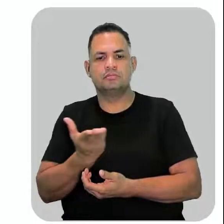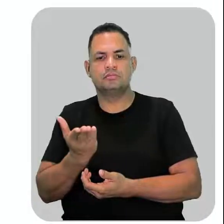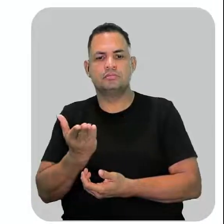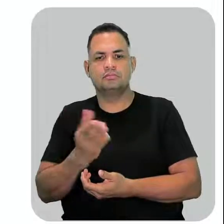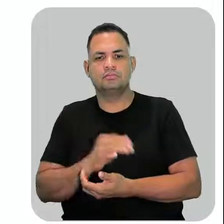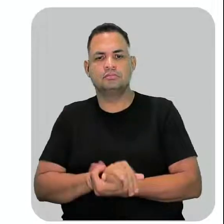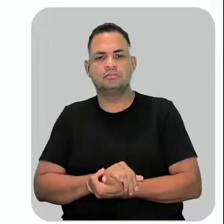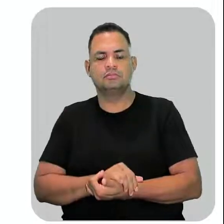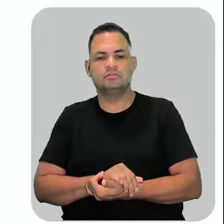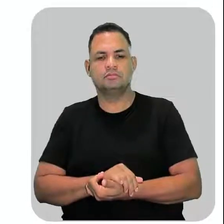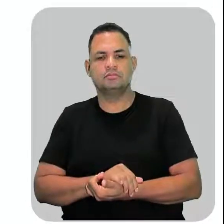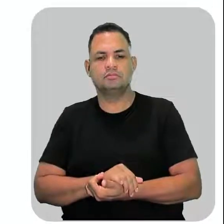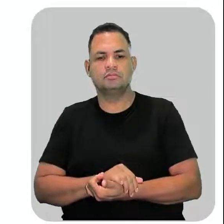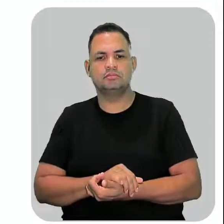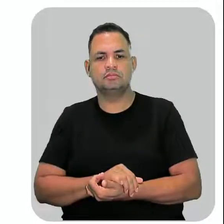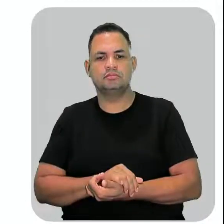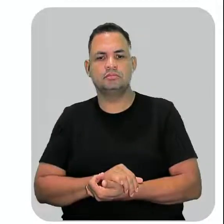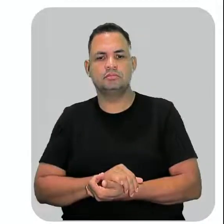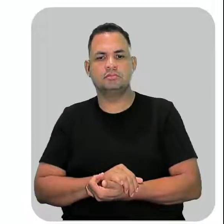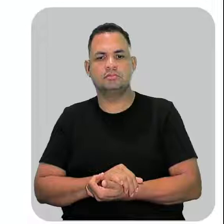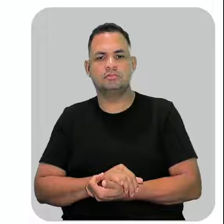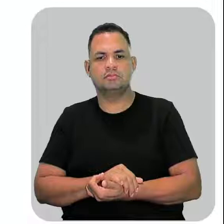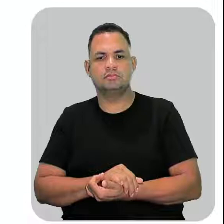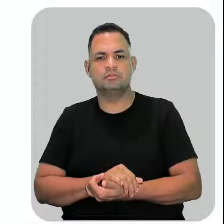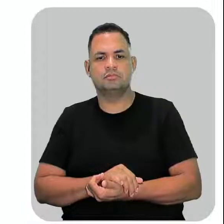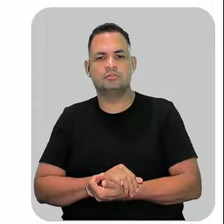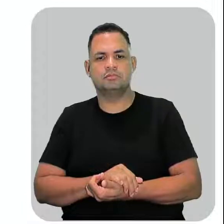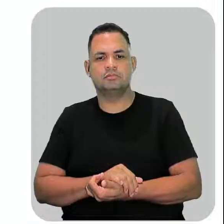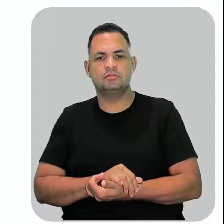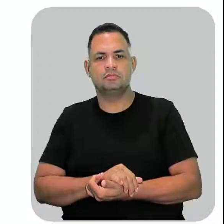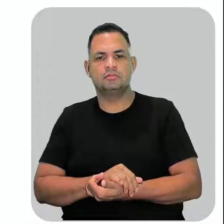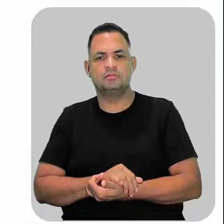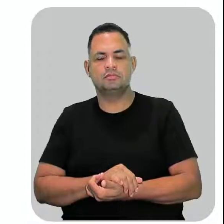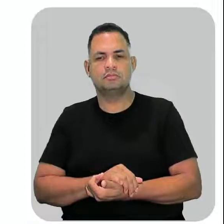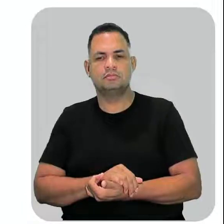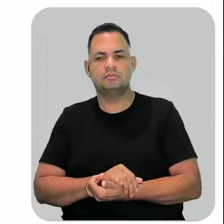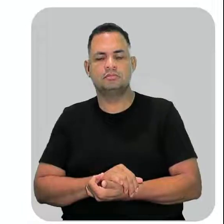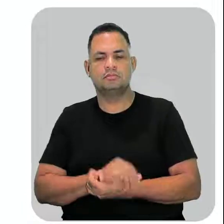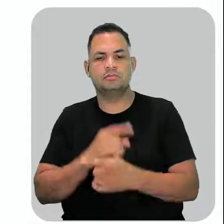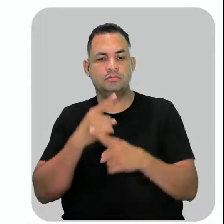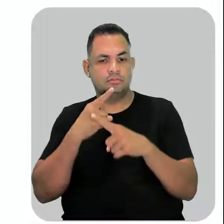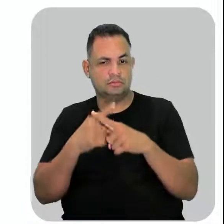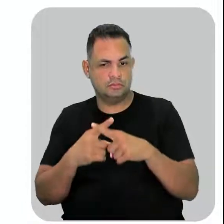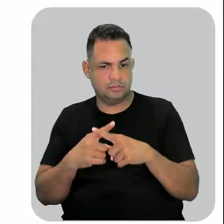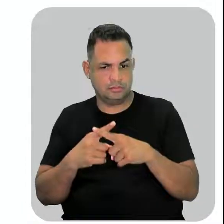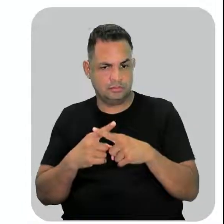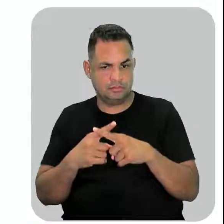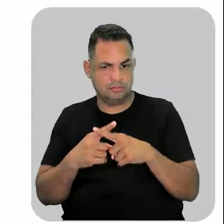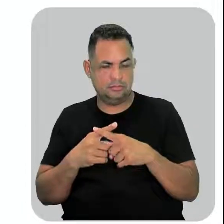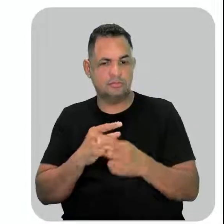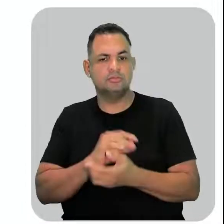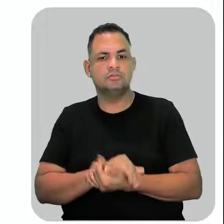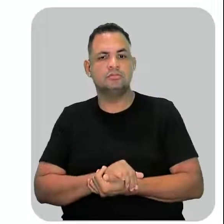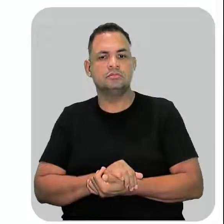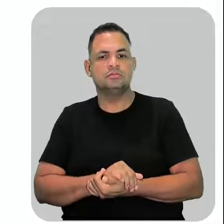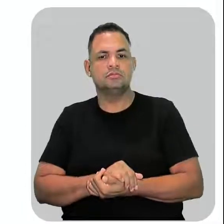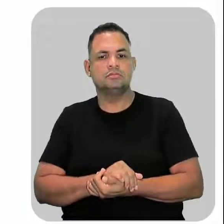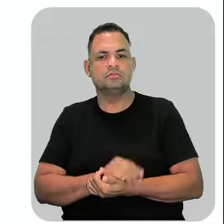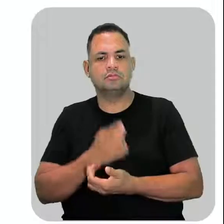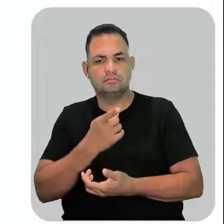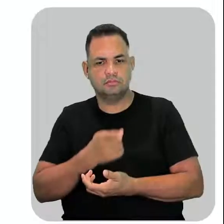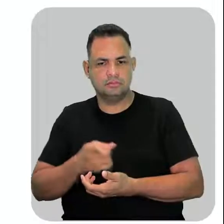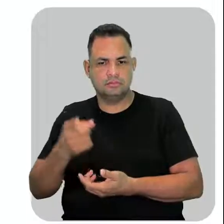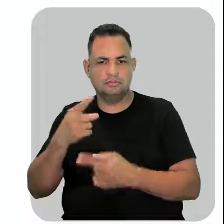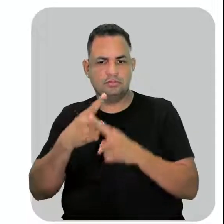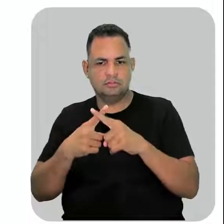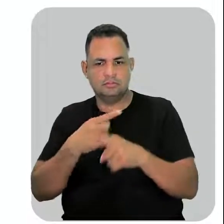A gente vai multiplicar, é dos cicloalcanos, né? A gente vai pegar aqui e vai